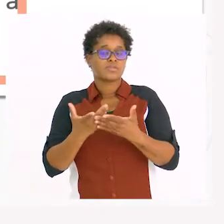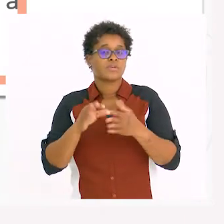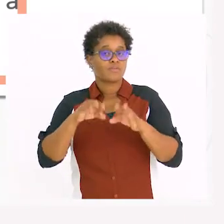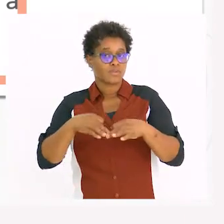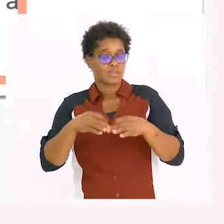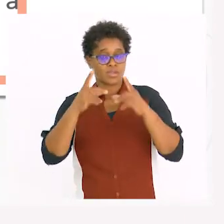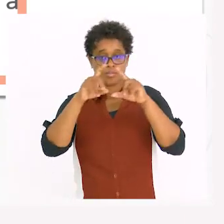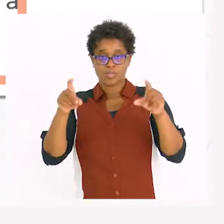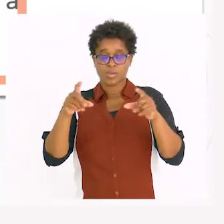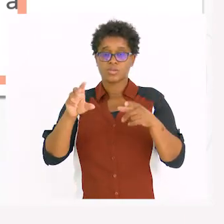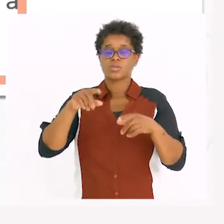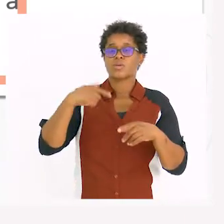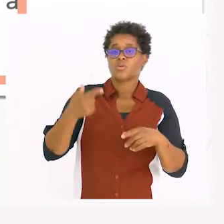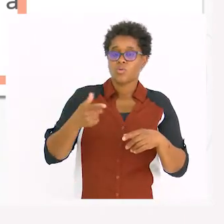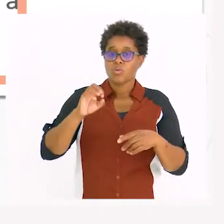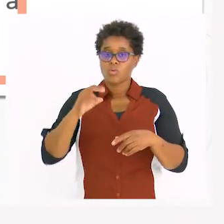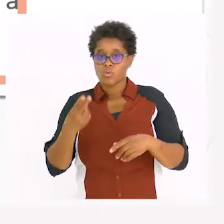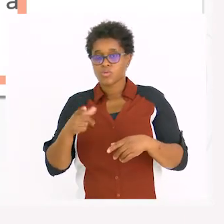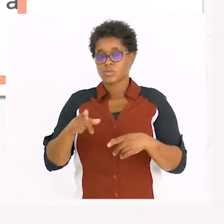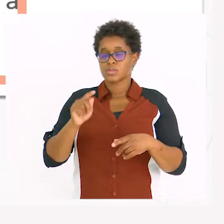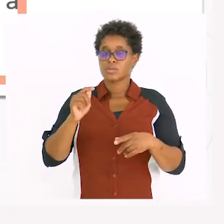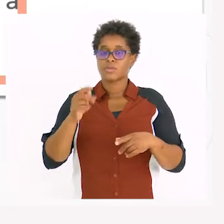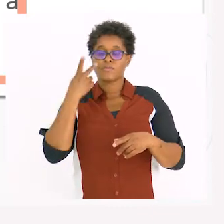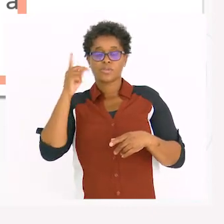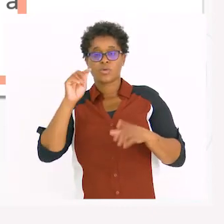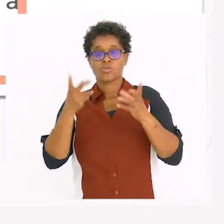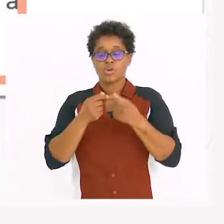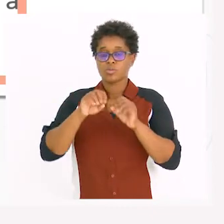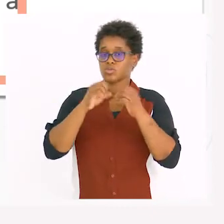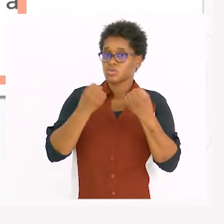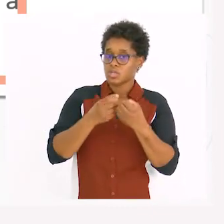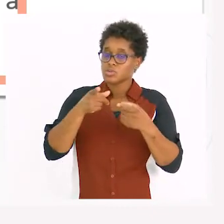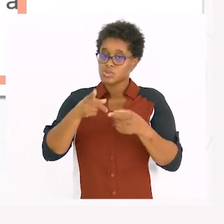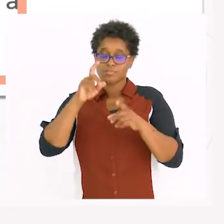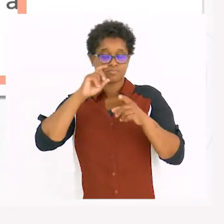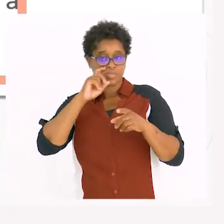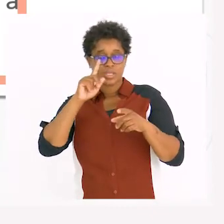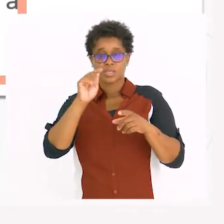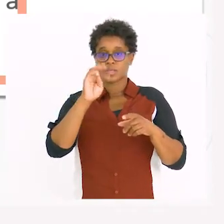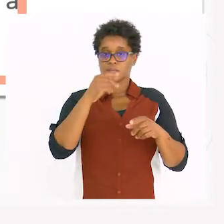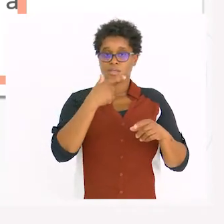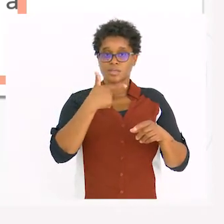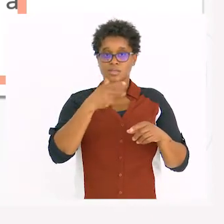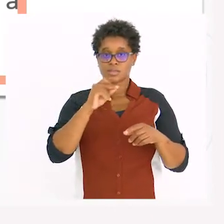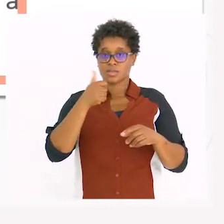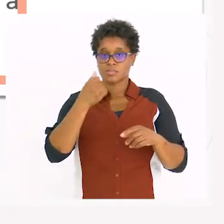seus efeitos sobre a vida econômica e social, isto é, garantir a estabilidade.